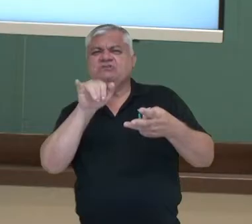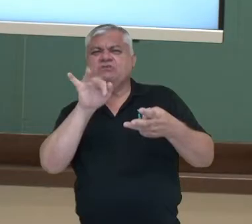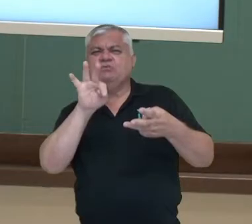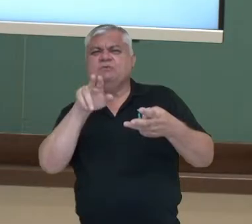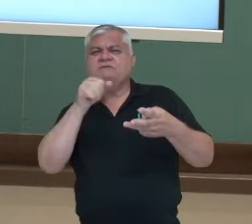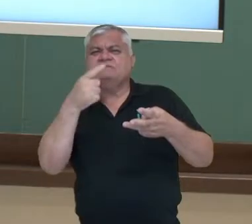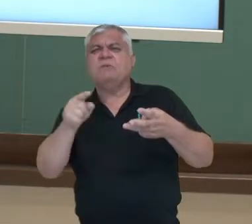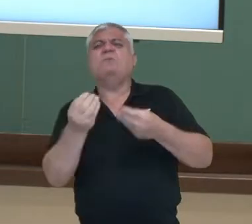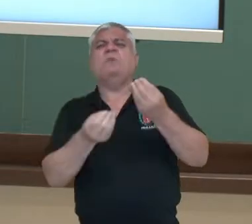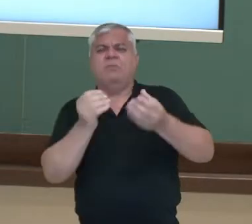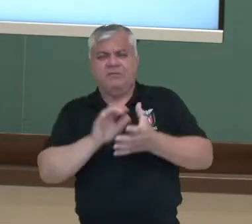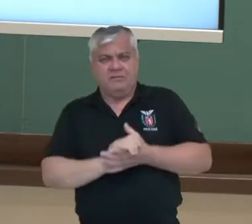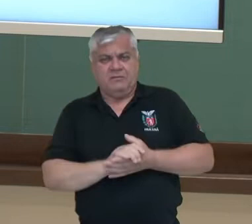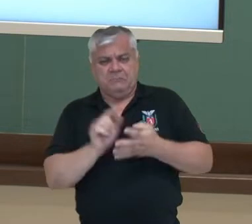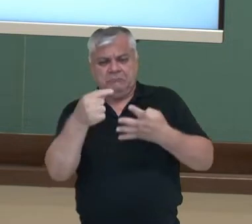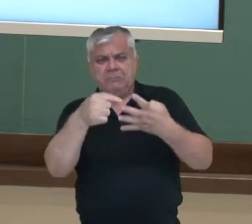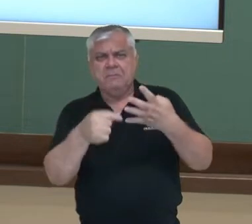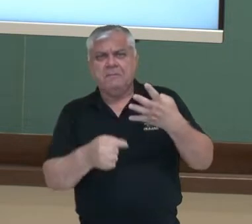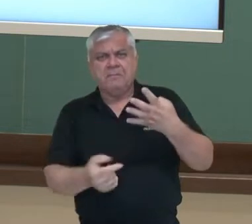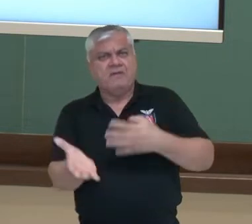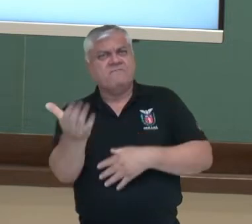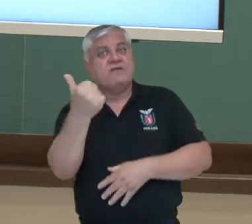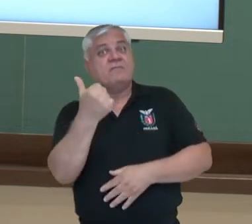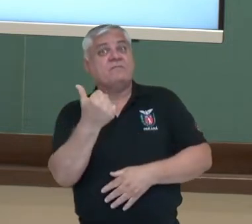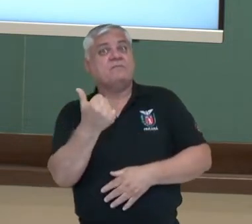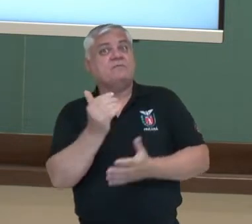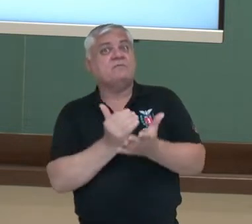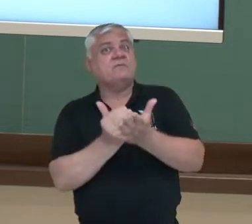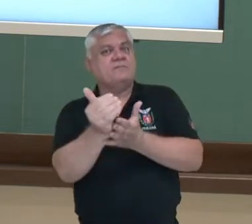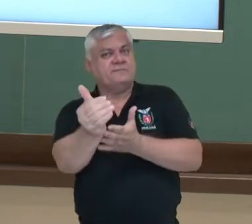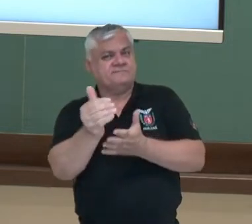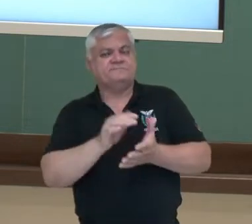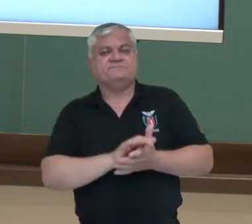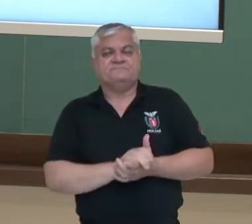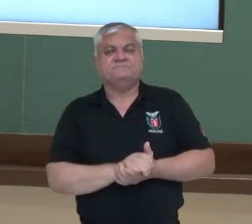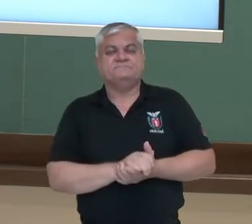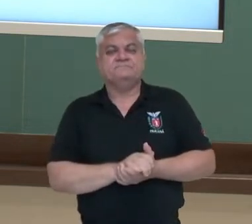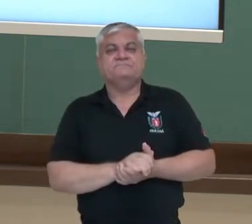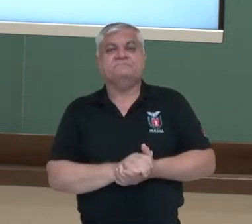combustão? Vamos lá, vamos começar, tá? Vamos